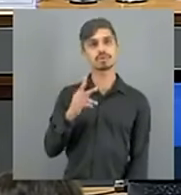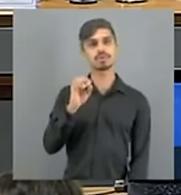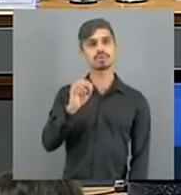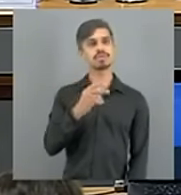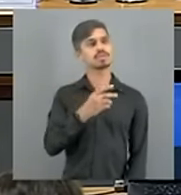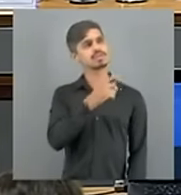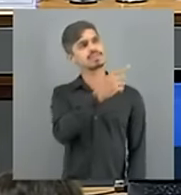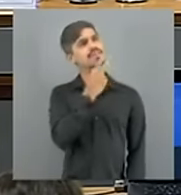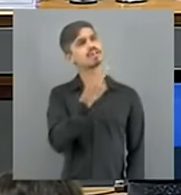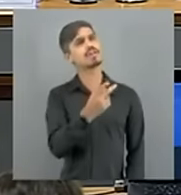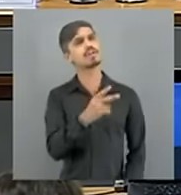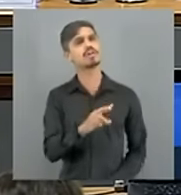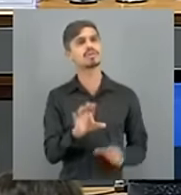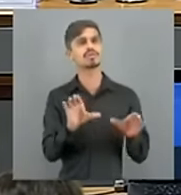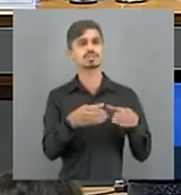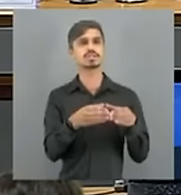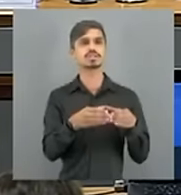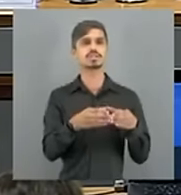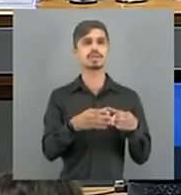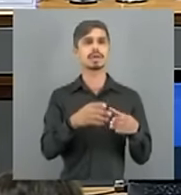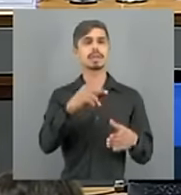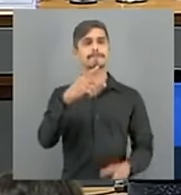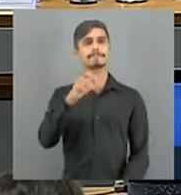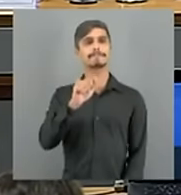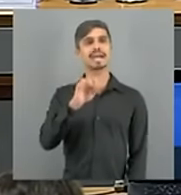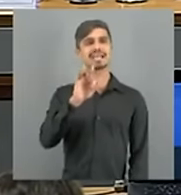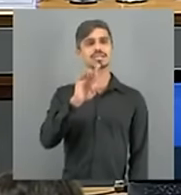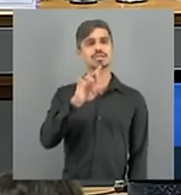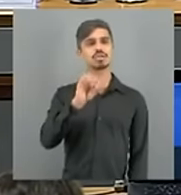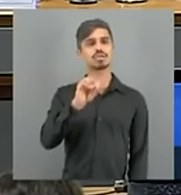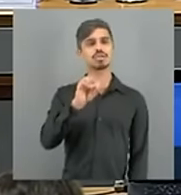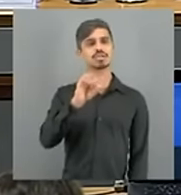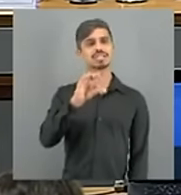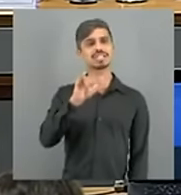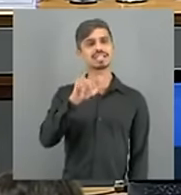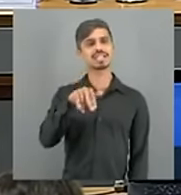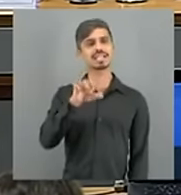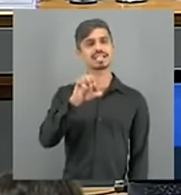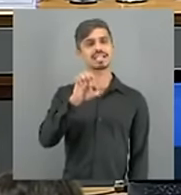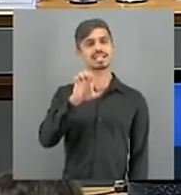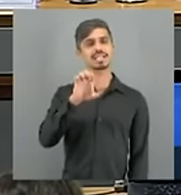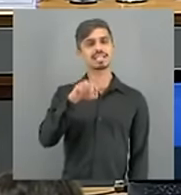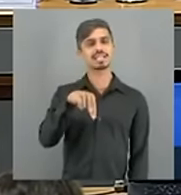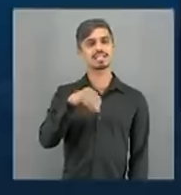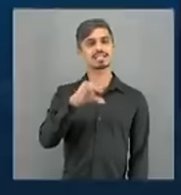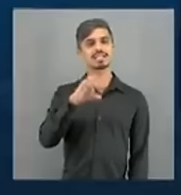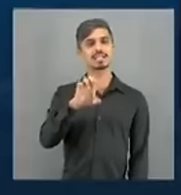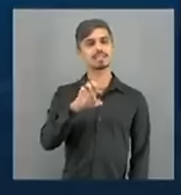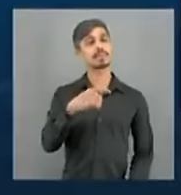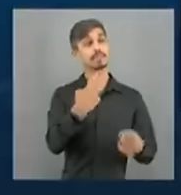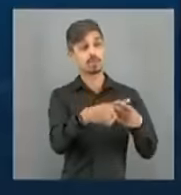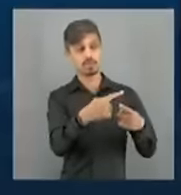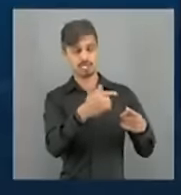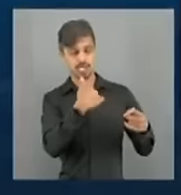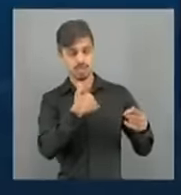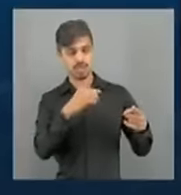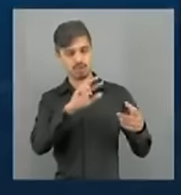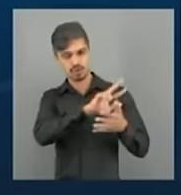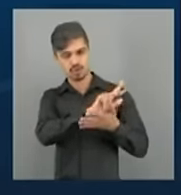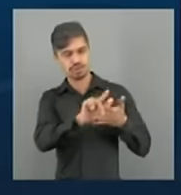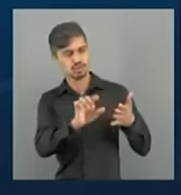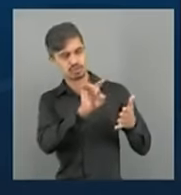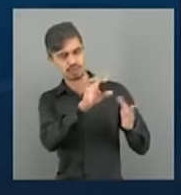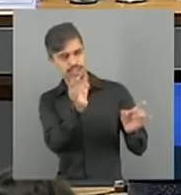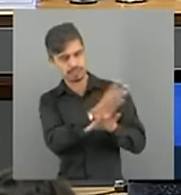você falou sobre o time da Patrocinense. Por quê? Porque de vários depoimentos que eu assisti aqui, só